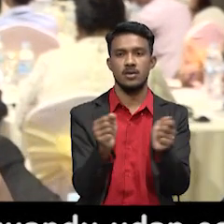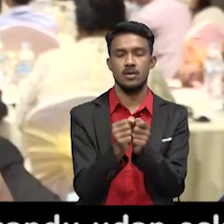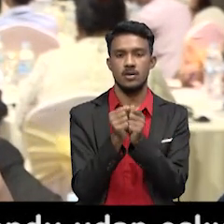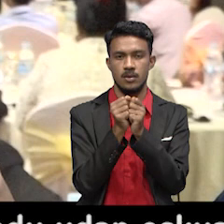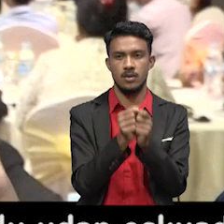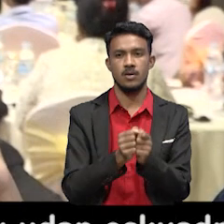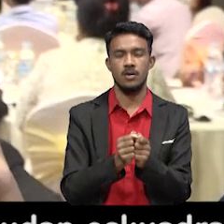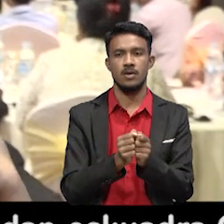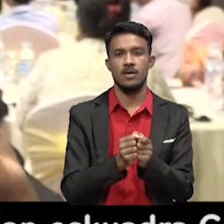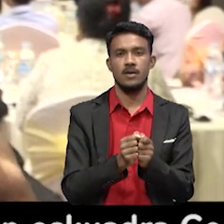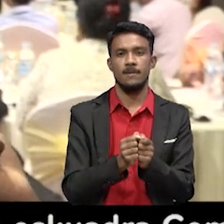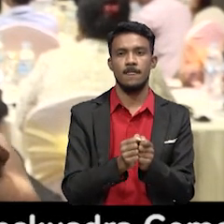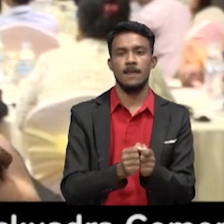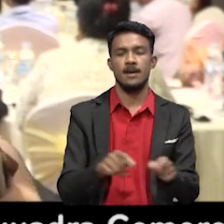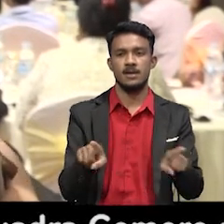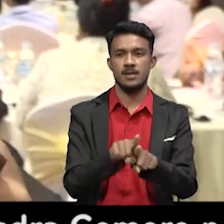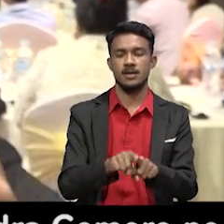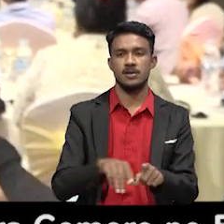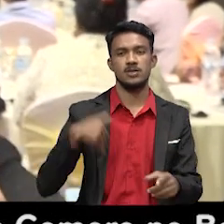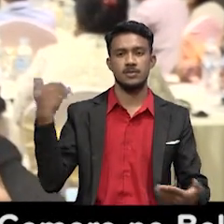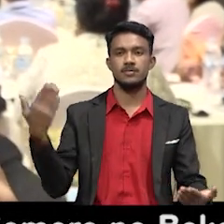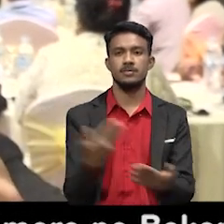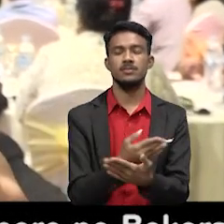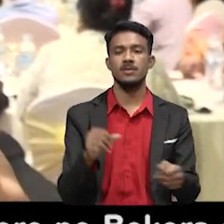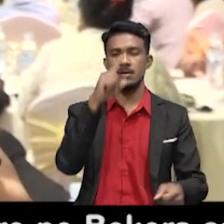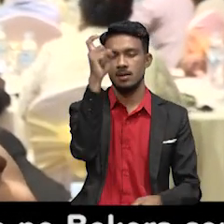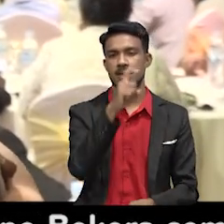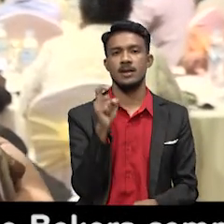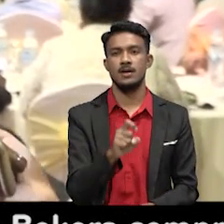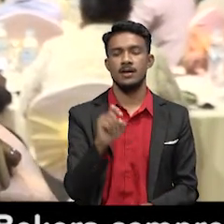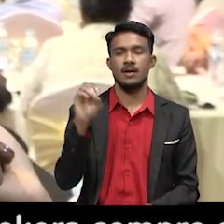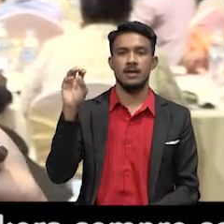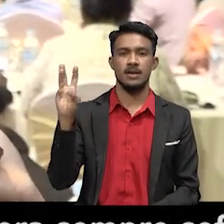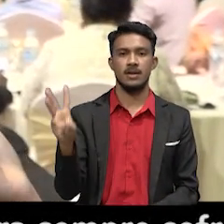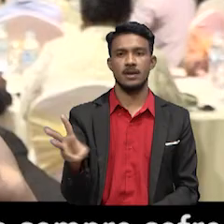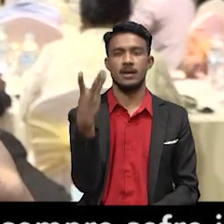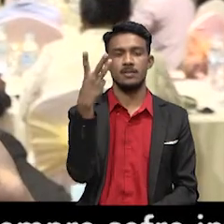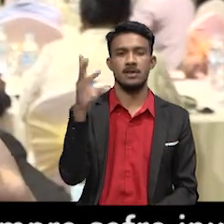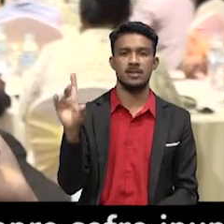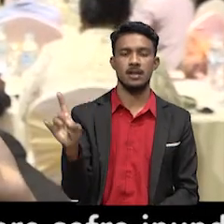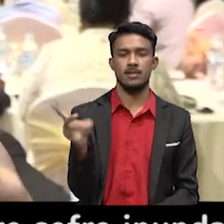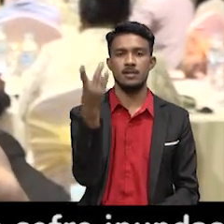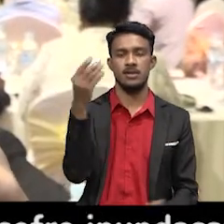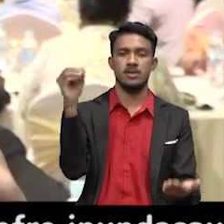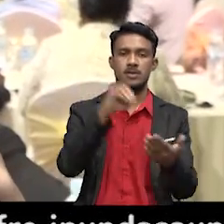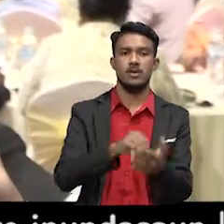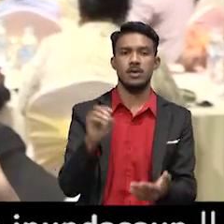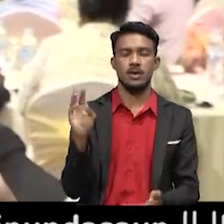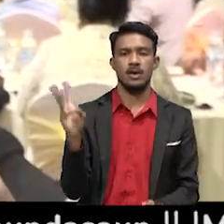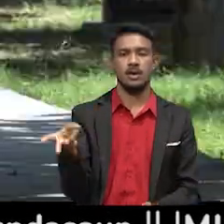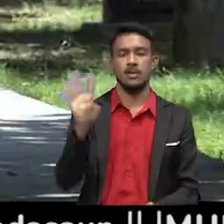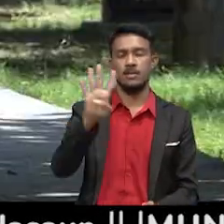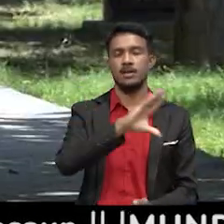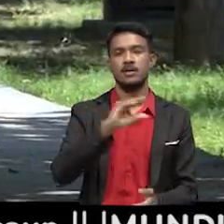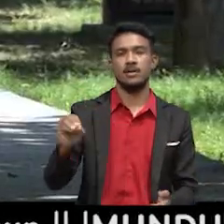idade produktivo ne kan 15 atau 18 atau 64 atau 65 depende nasaun dia di sini. Antes ne Direção